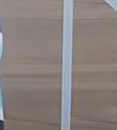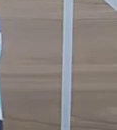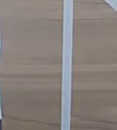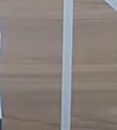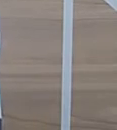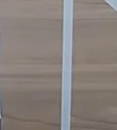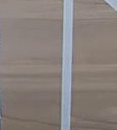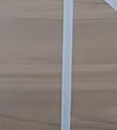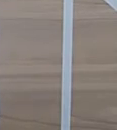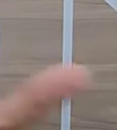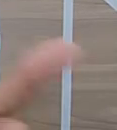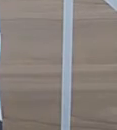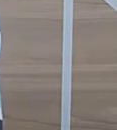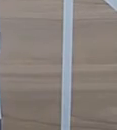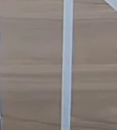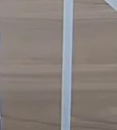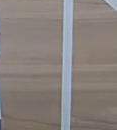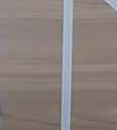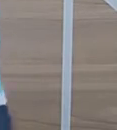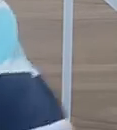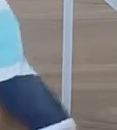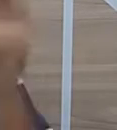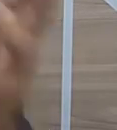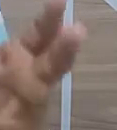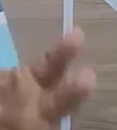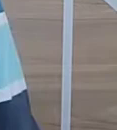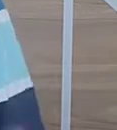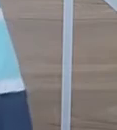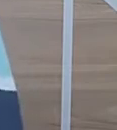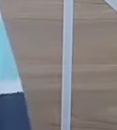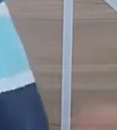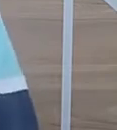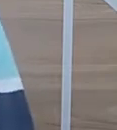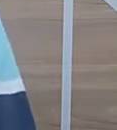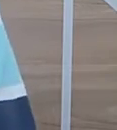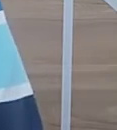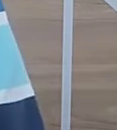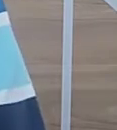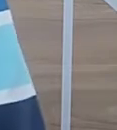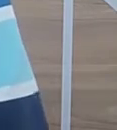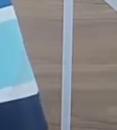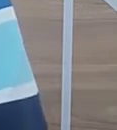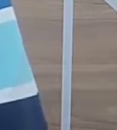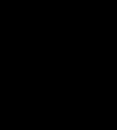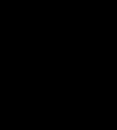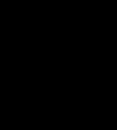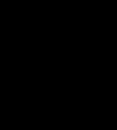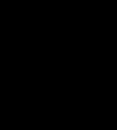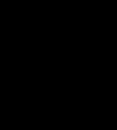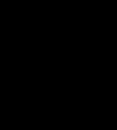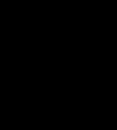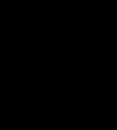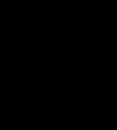da nossa educação, mas essa é a proposta dele. A solução para isso é colocar diretores militares.